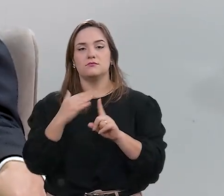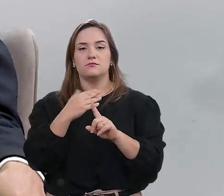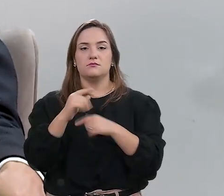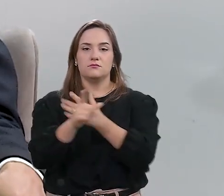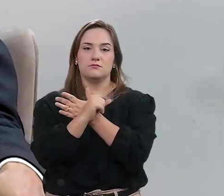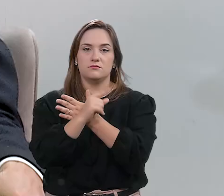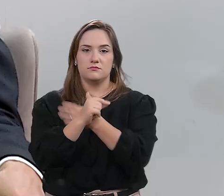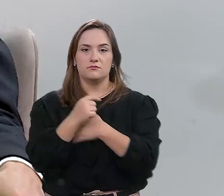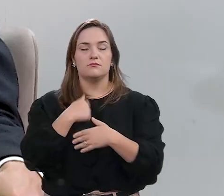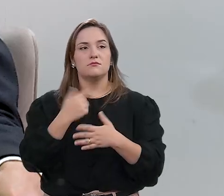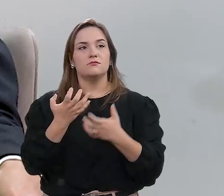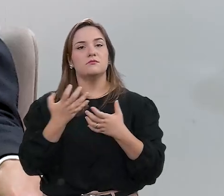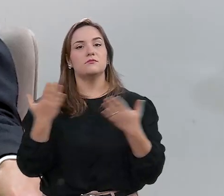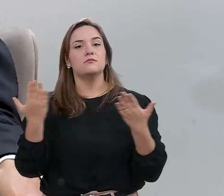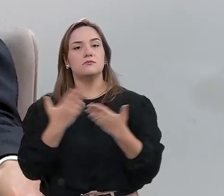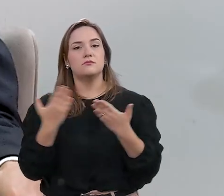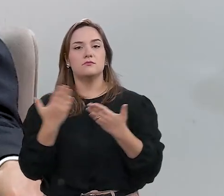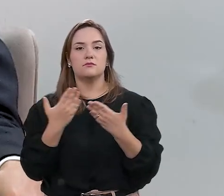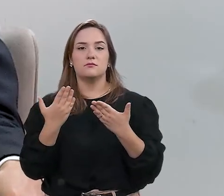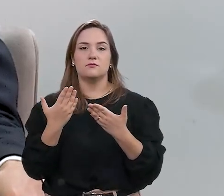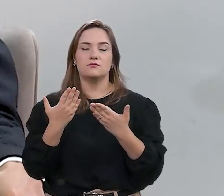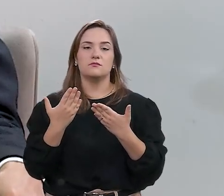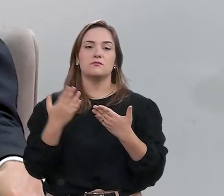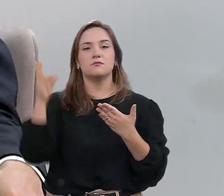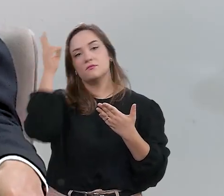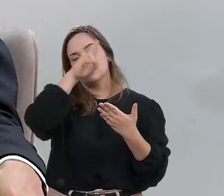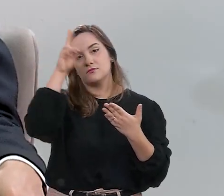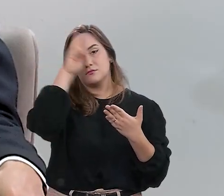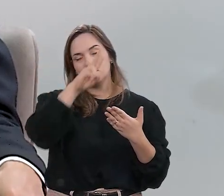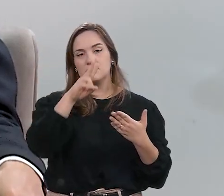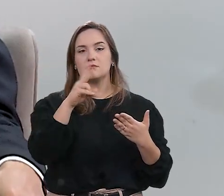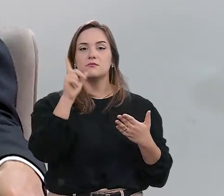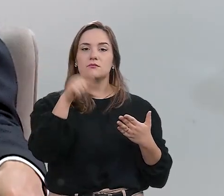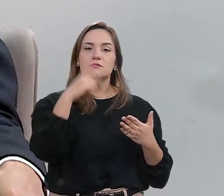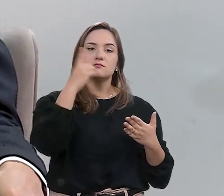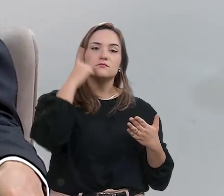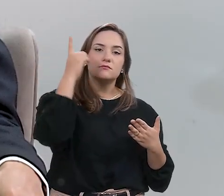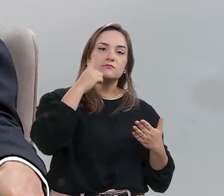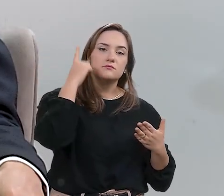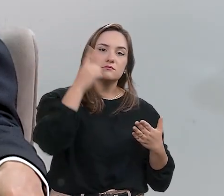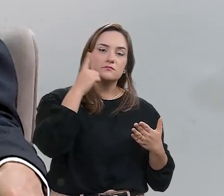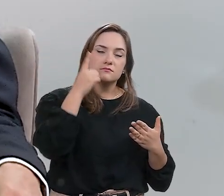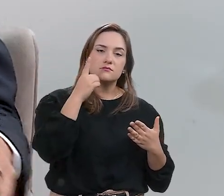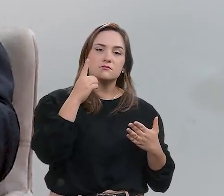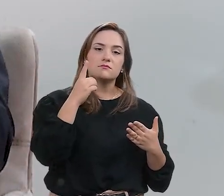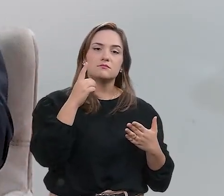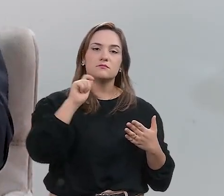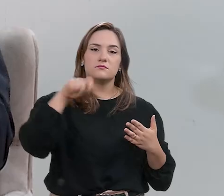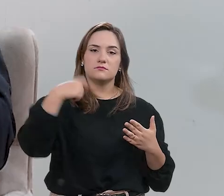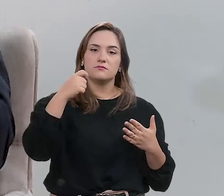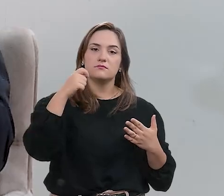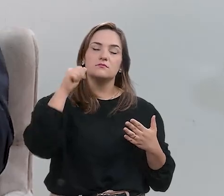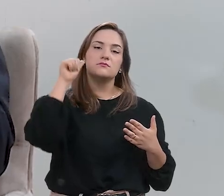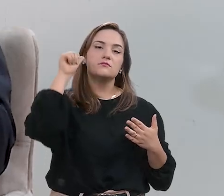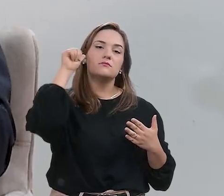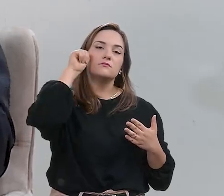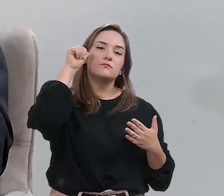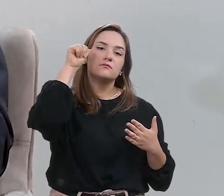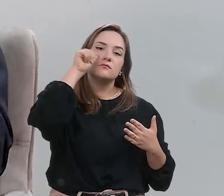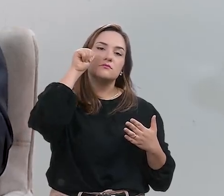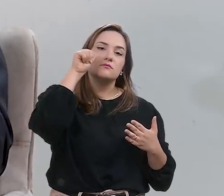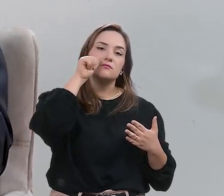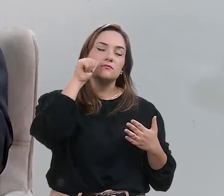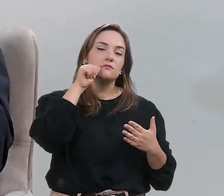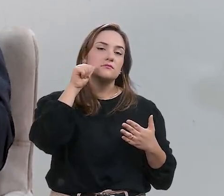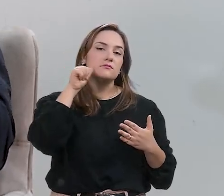nosso saudoso deputado Amarildo Cruz, né? Porque ele estava elaborando um projeto